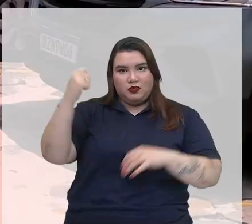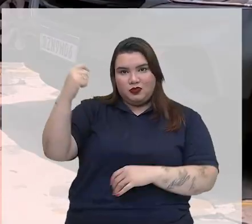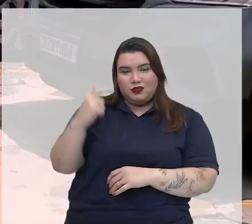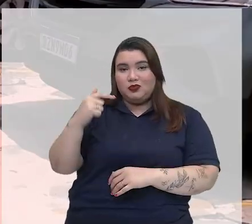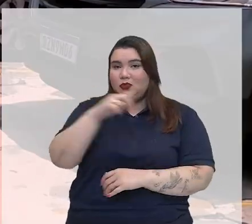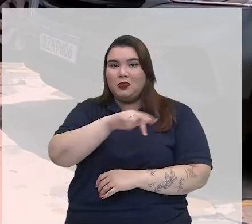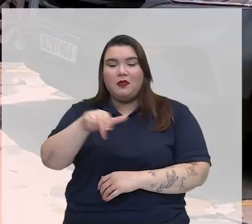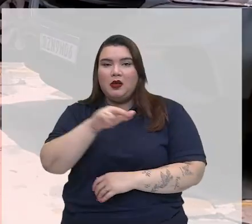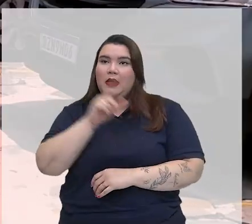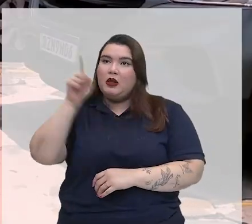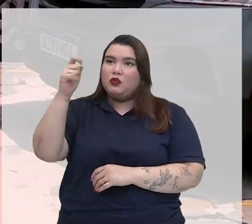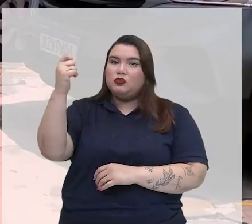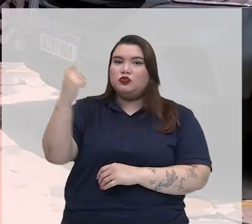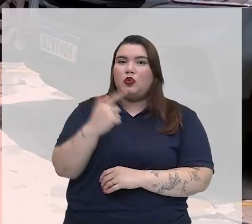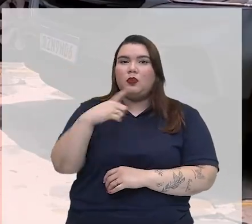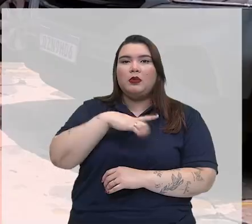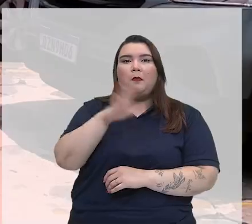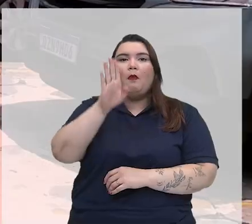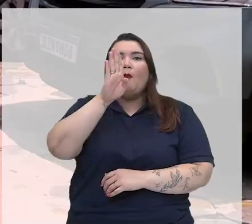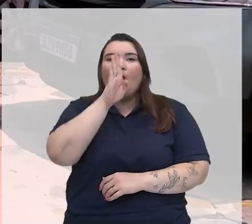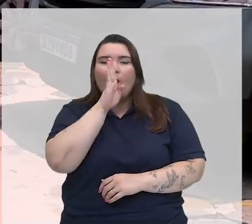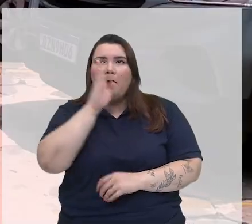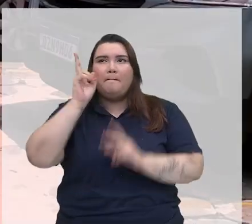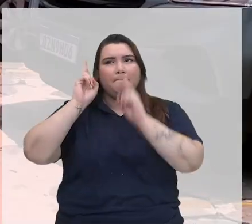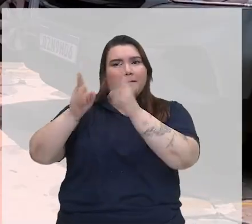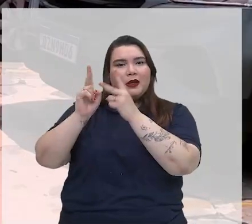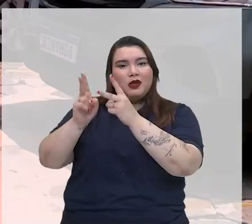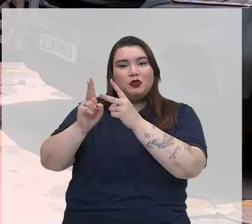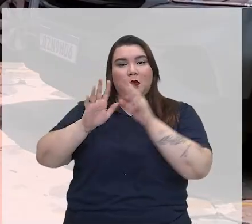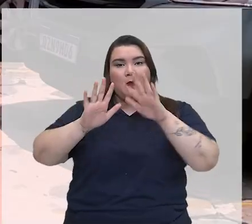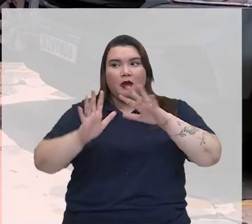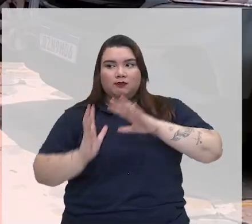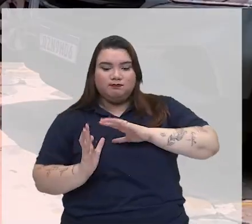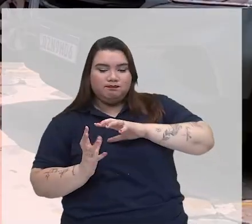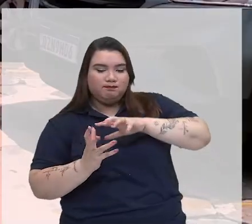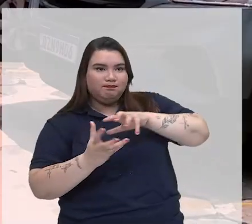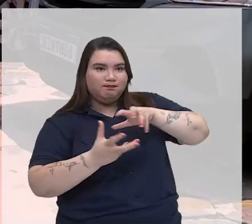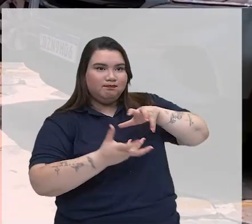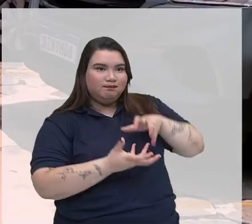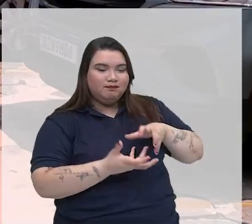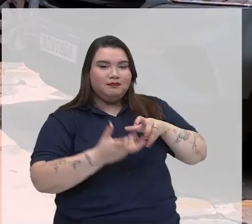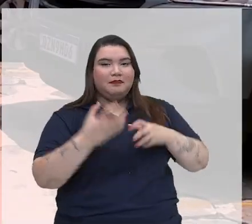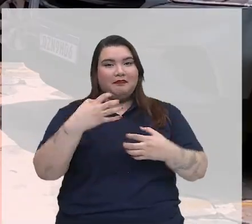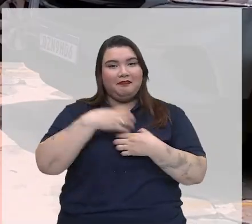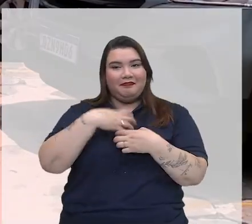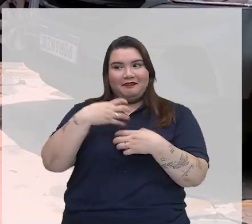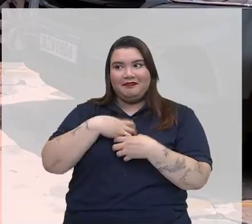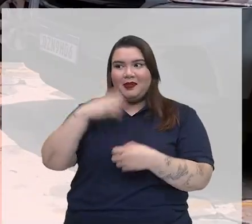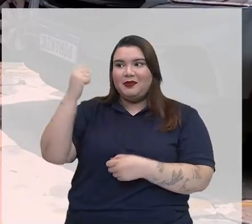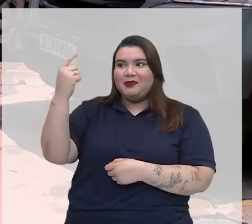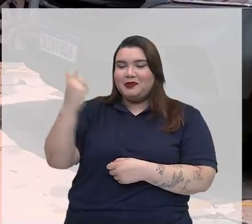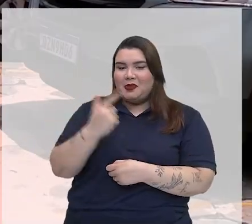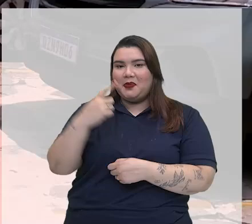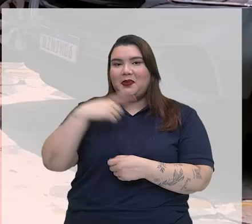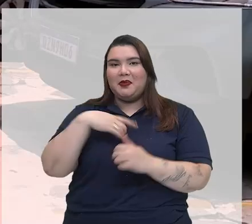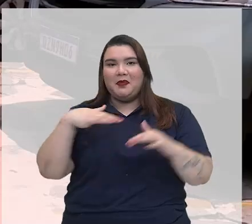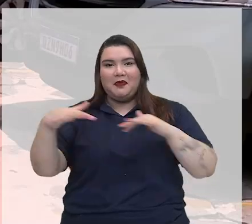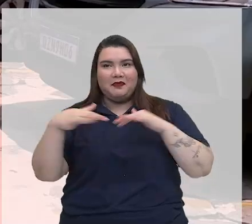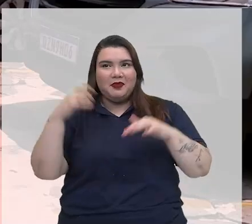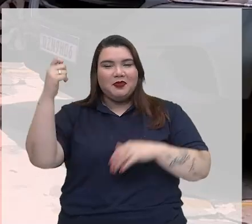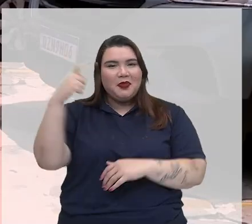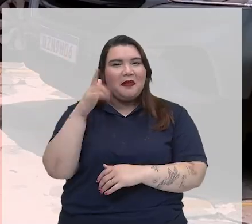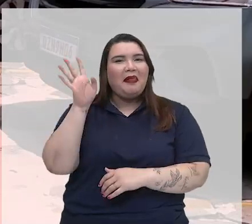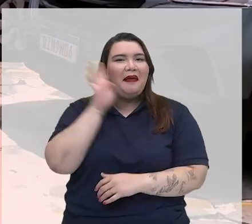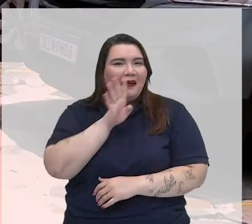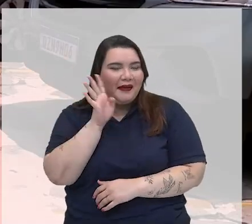ilusão, porque é a Terra que gira e nos dá a sensação de que o Sol está se movendo no céu. Legal,